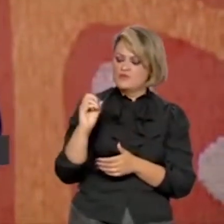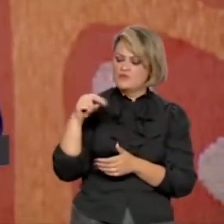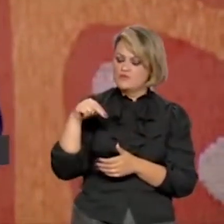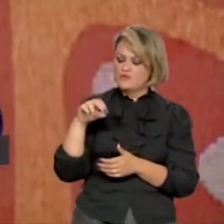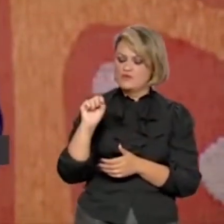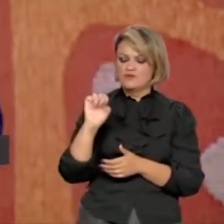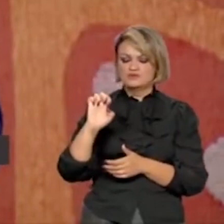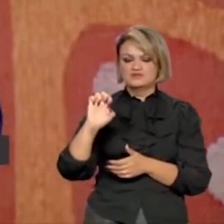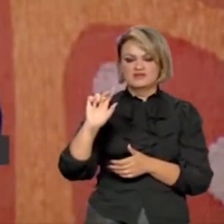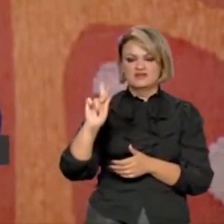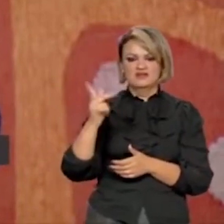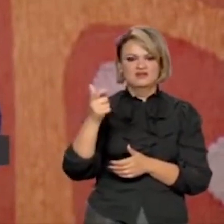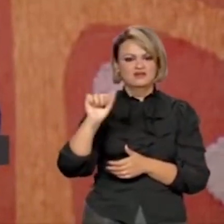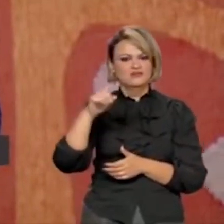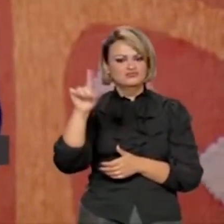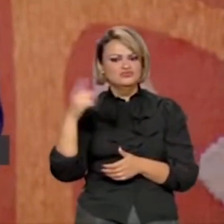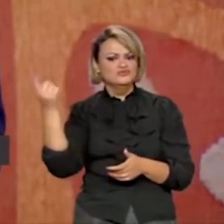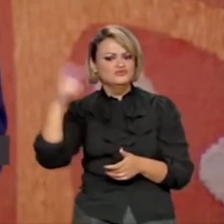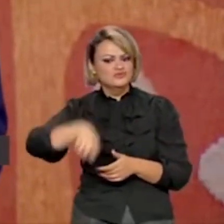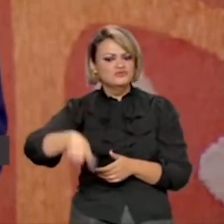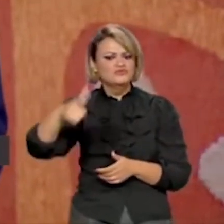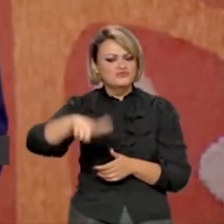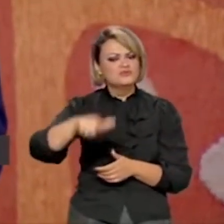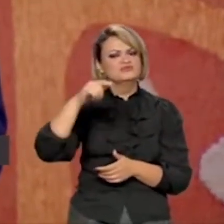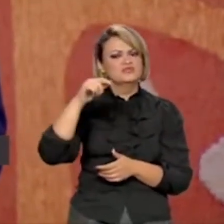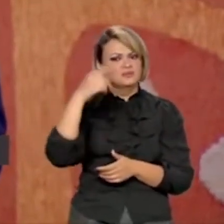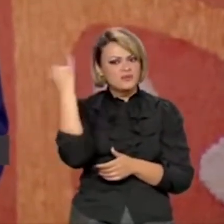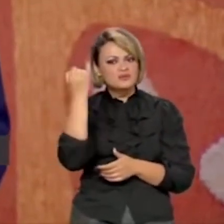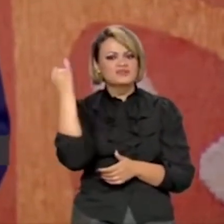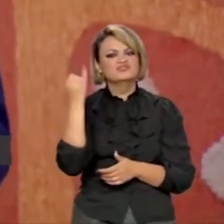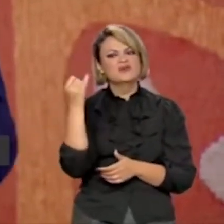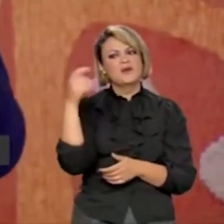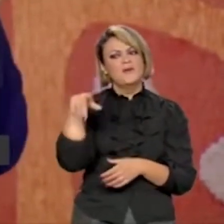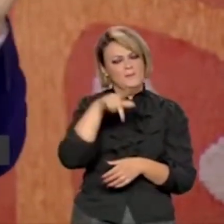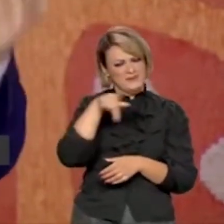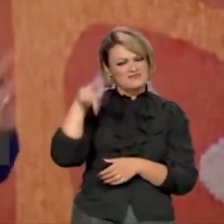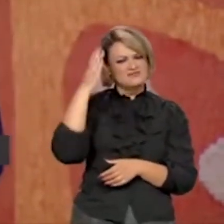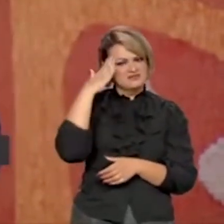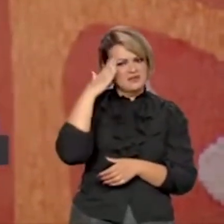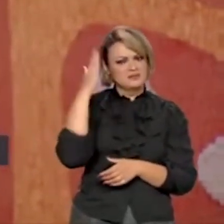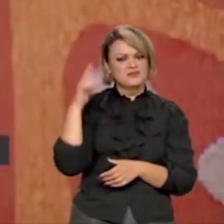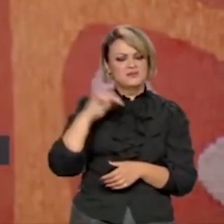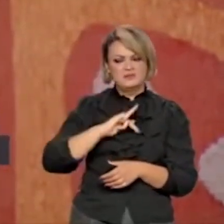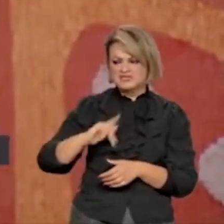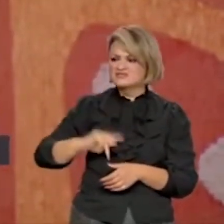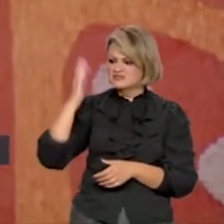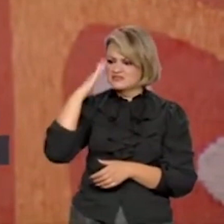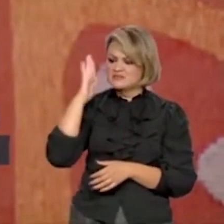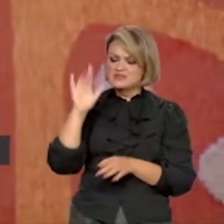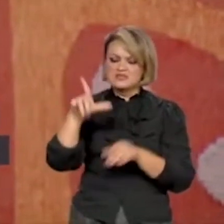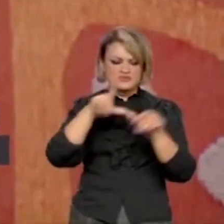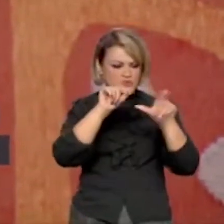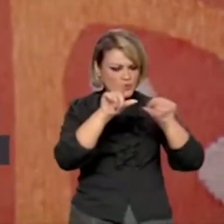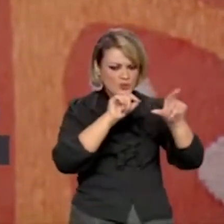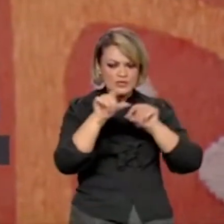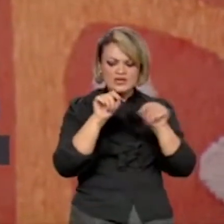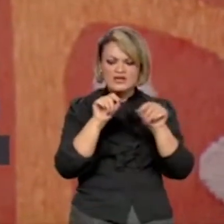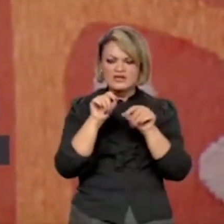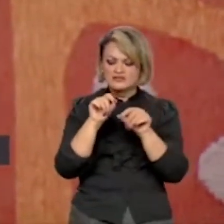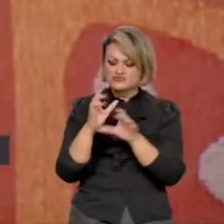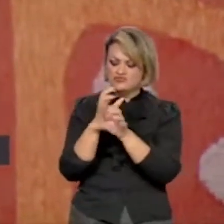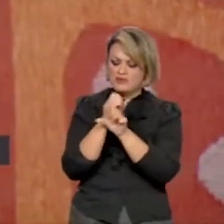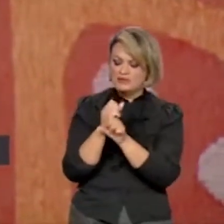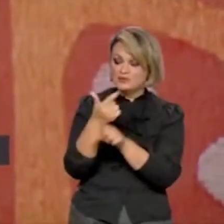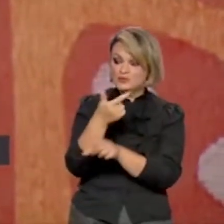conselheiro voltar Presidente o senhor sabe não foi fácil a gente chegar nessa lista final de mais